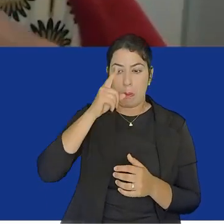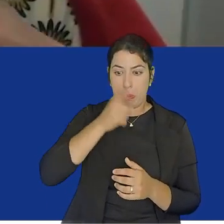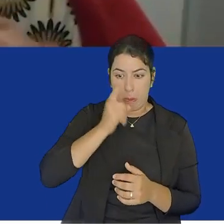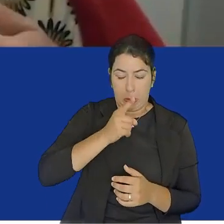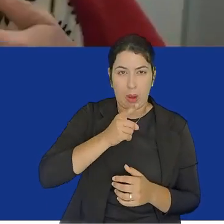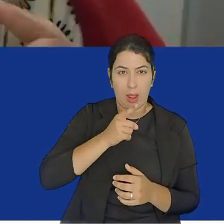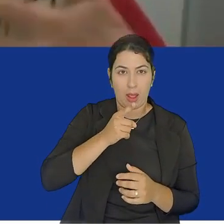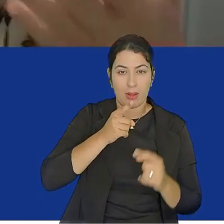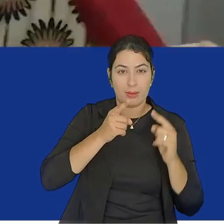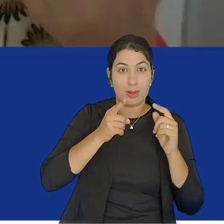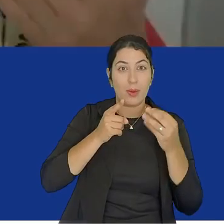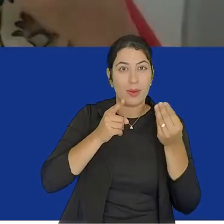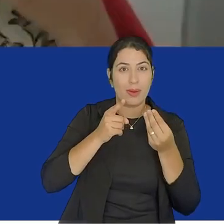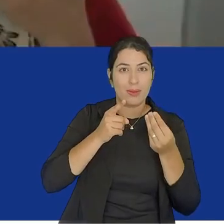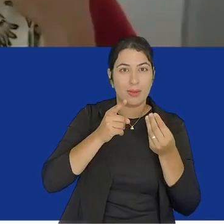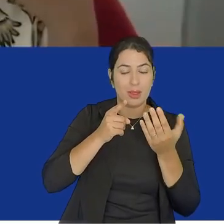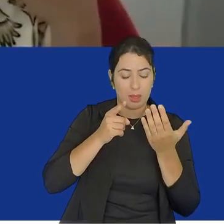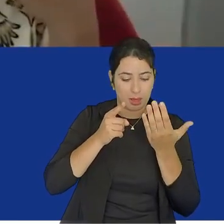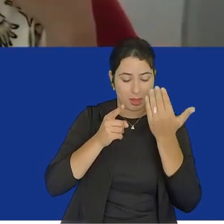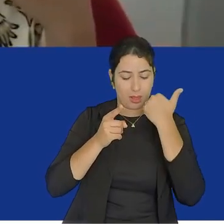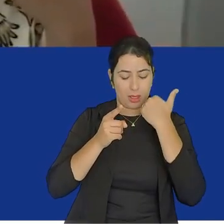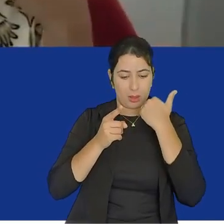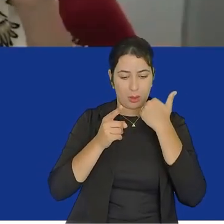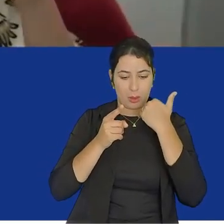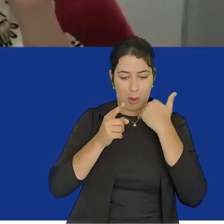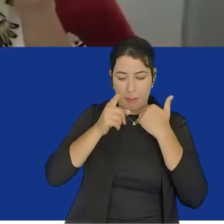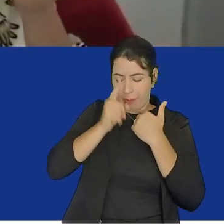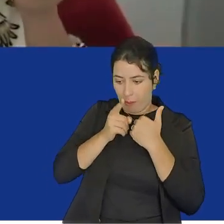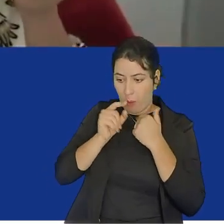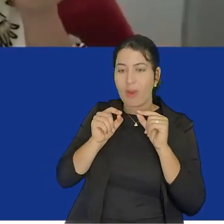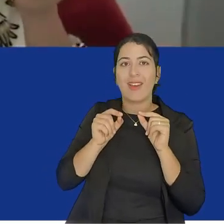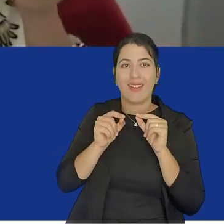lidando com o opressor que existe dentro do oprimido.